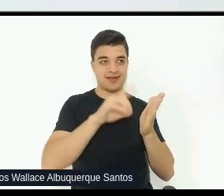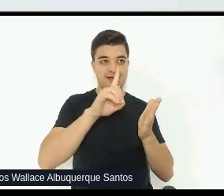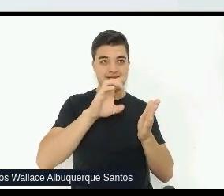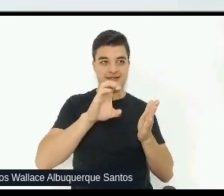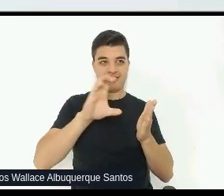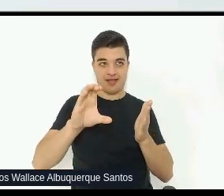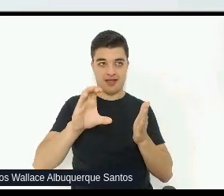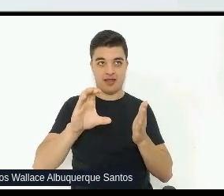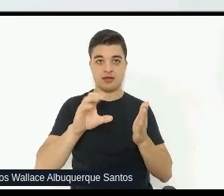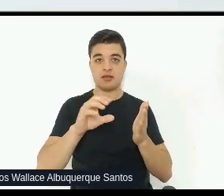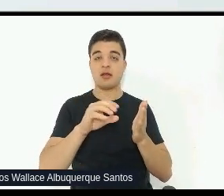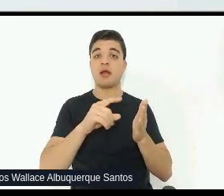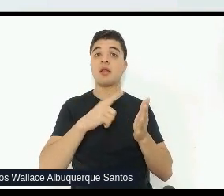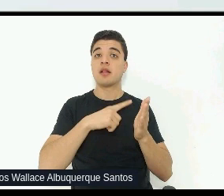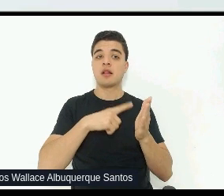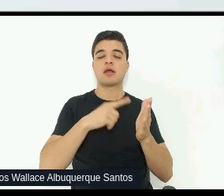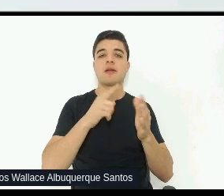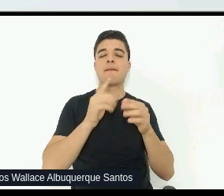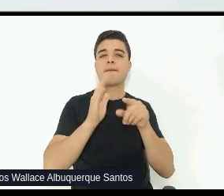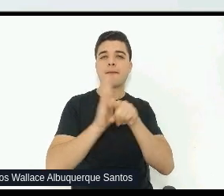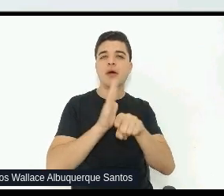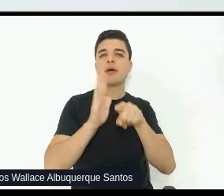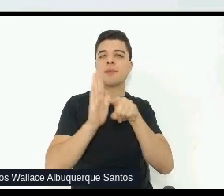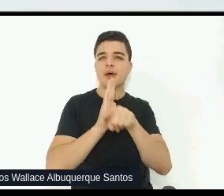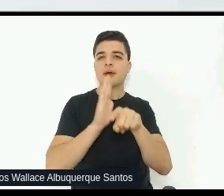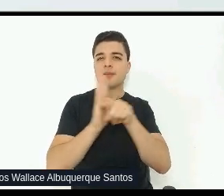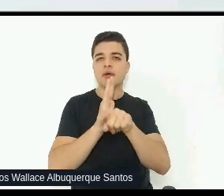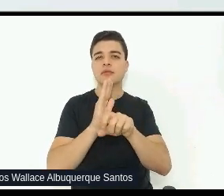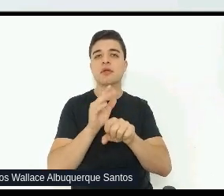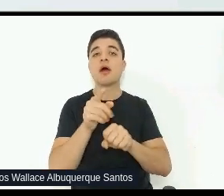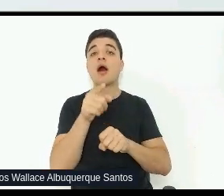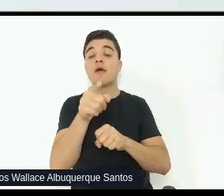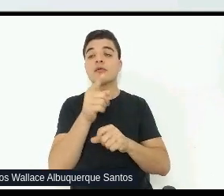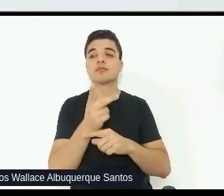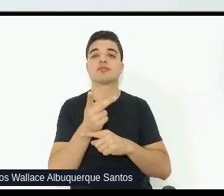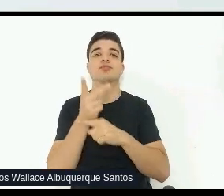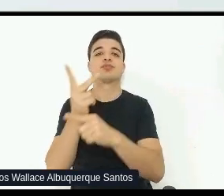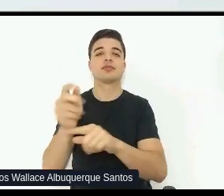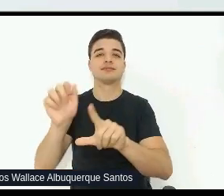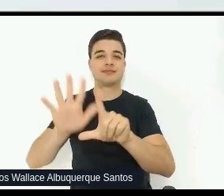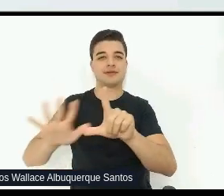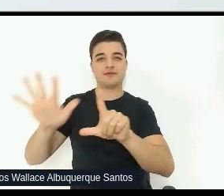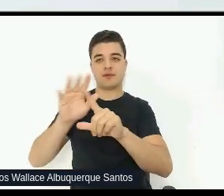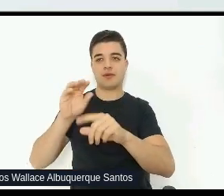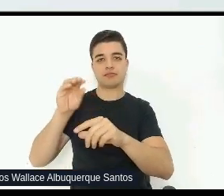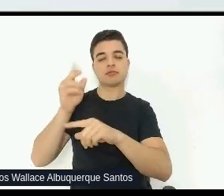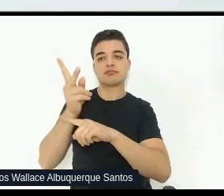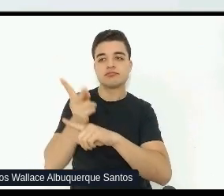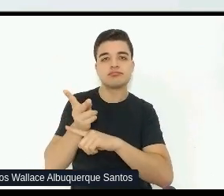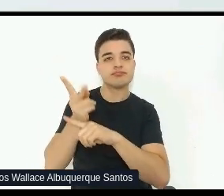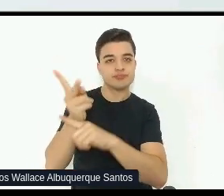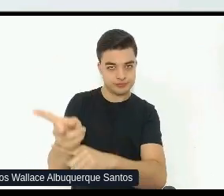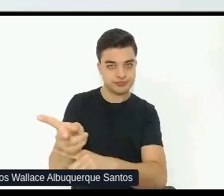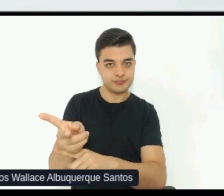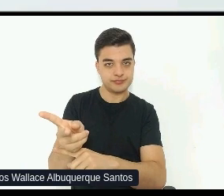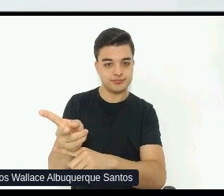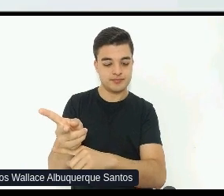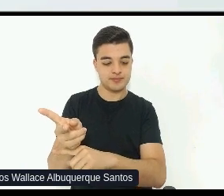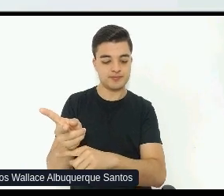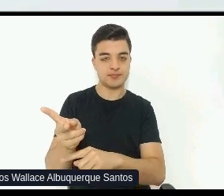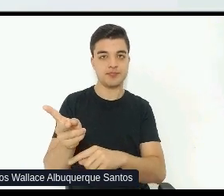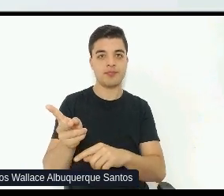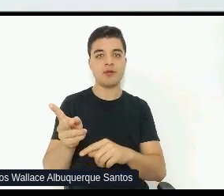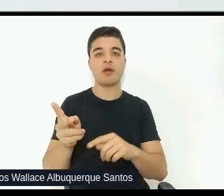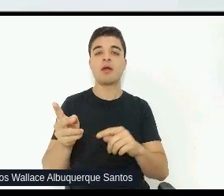ele faz perguntas que você vai procurar dentro da interface, né? Então, é bem interessante. Você vai ter um feedback rápido e com baixo custo, você